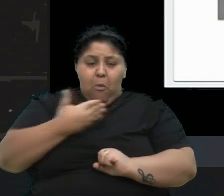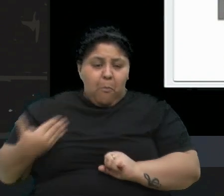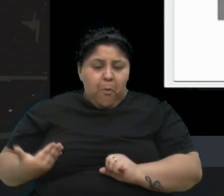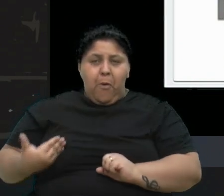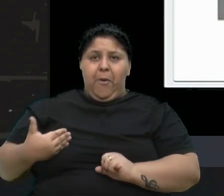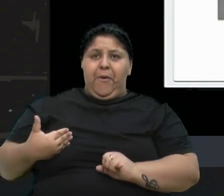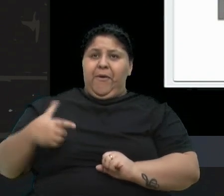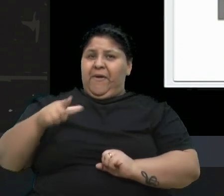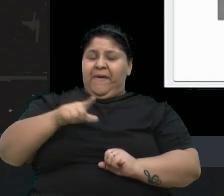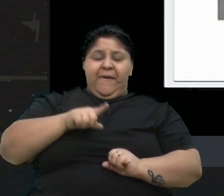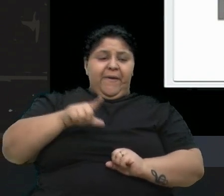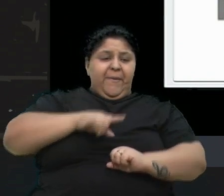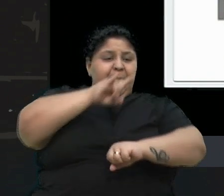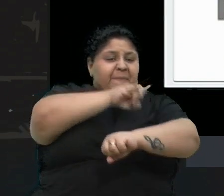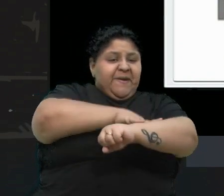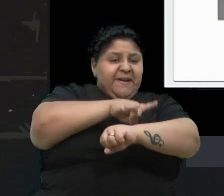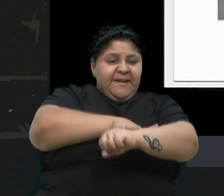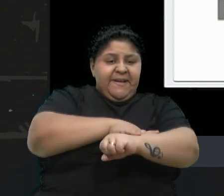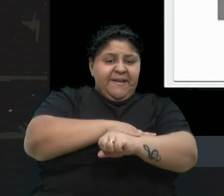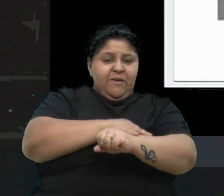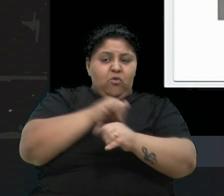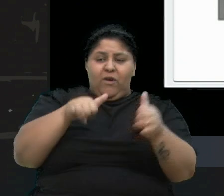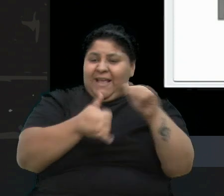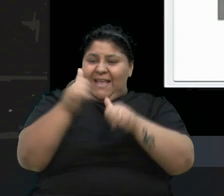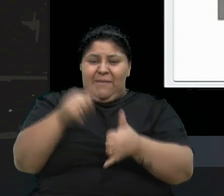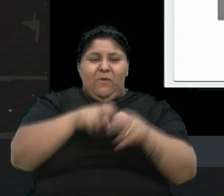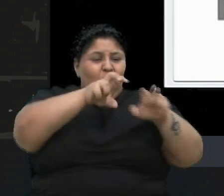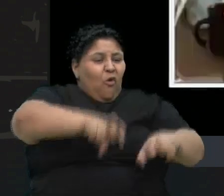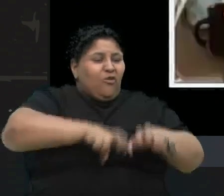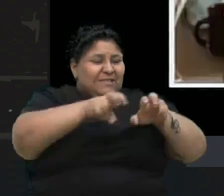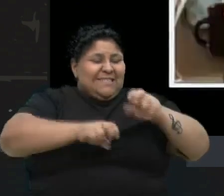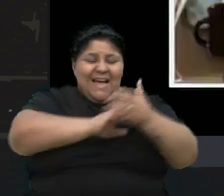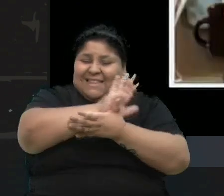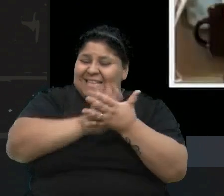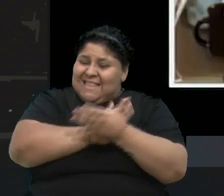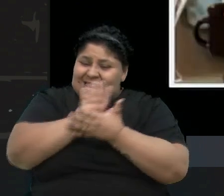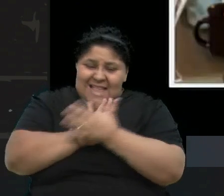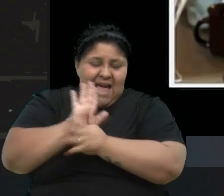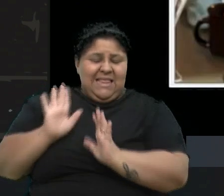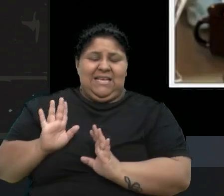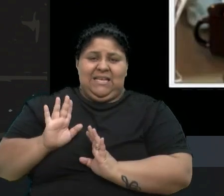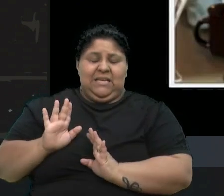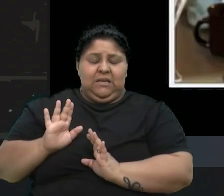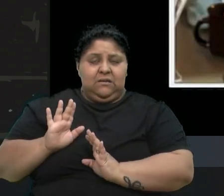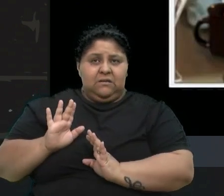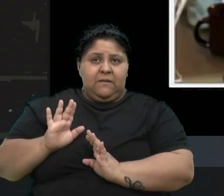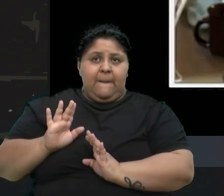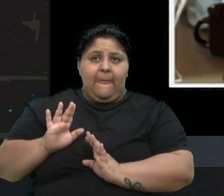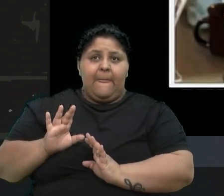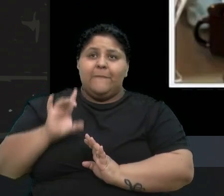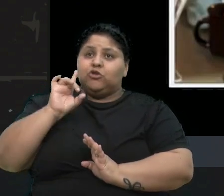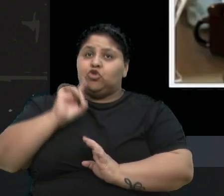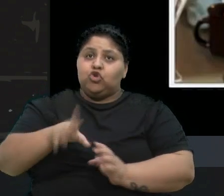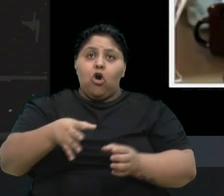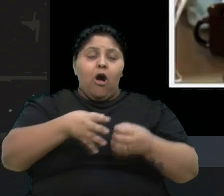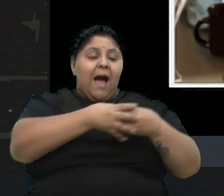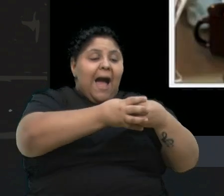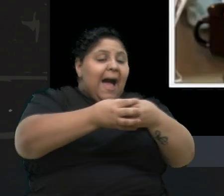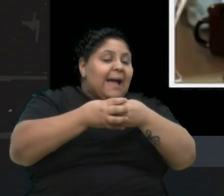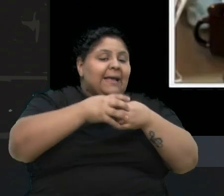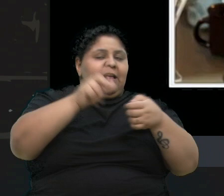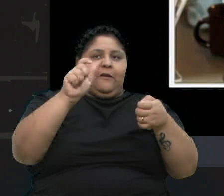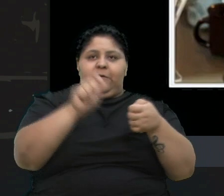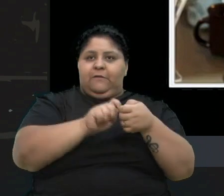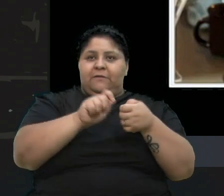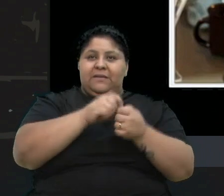banheiros químicos, nem roçadas, nada. Era feito por ela, para a equipe dela, e isso